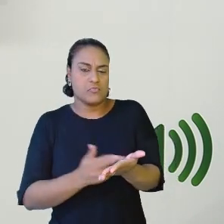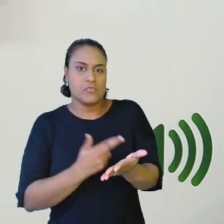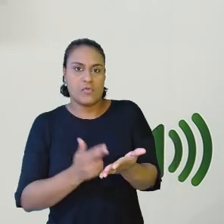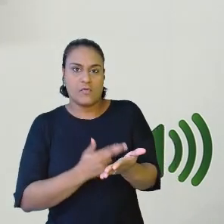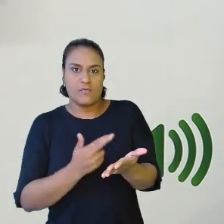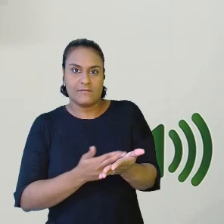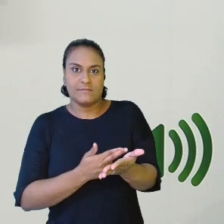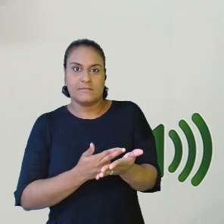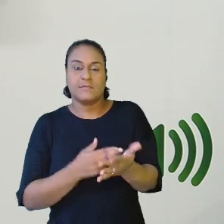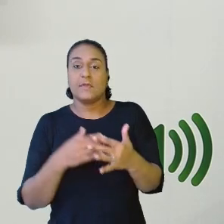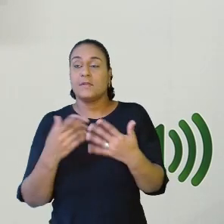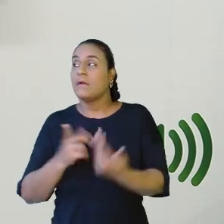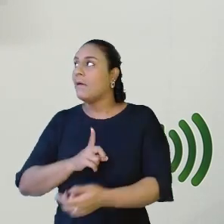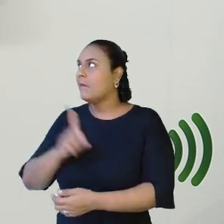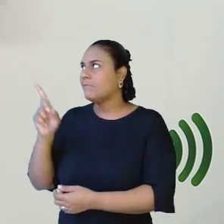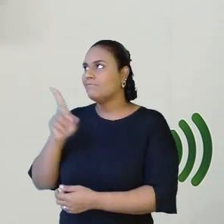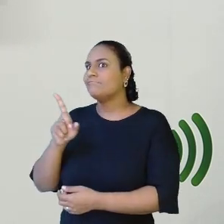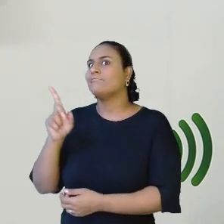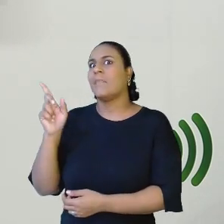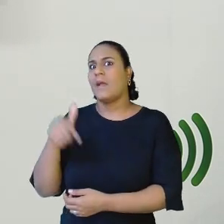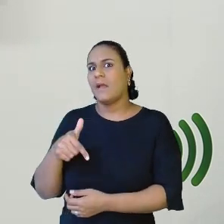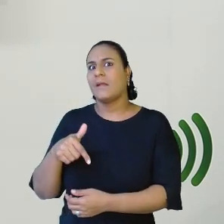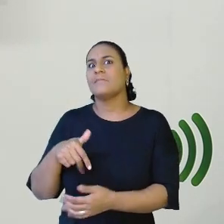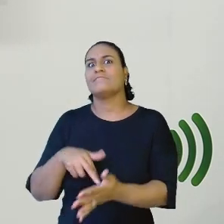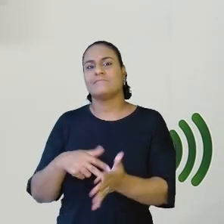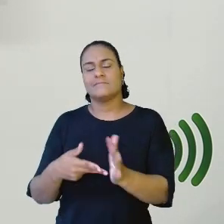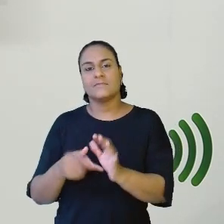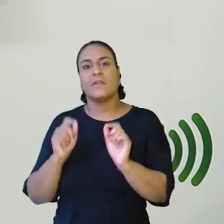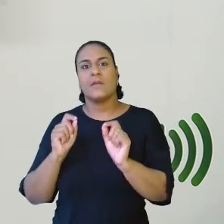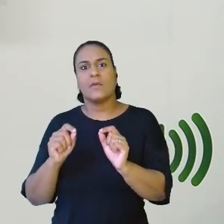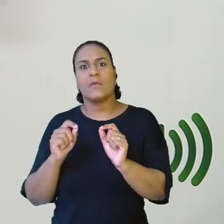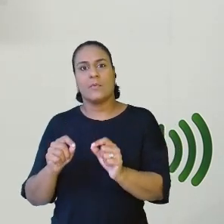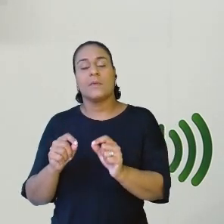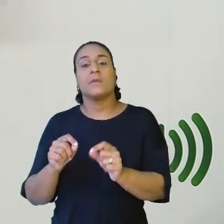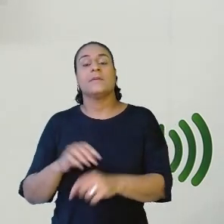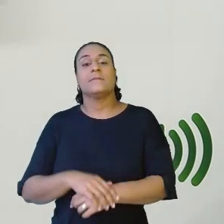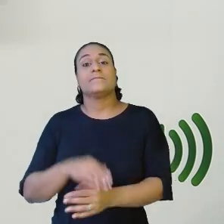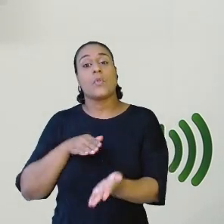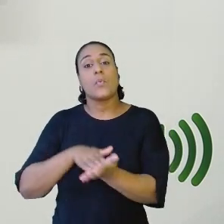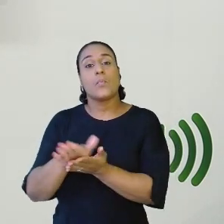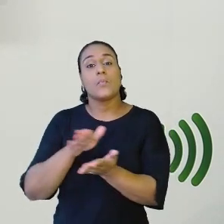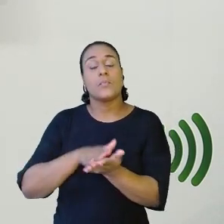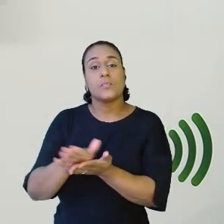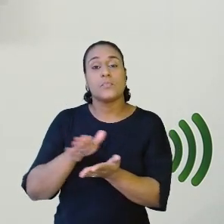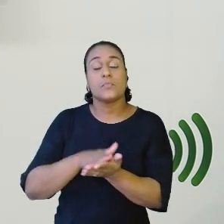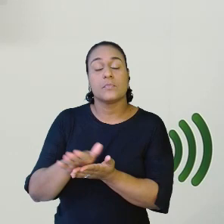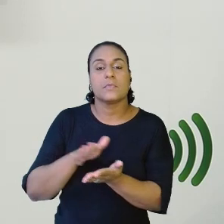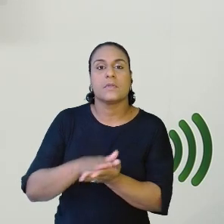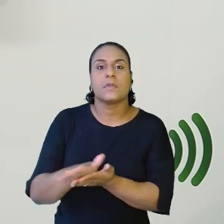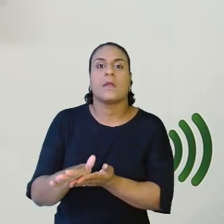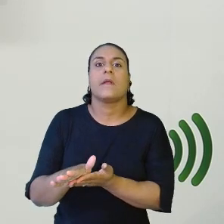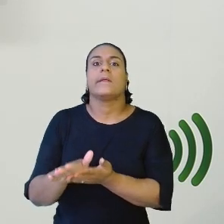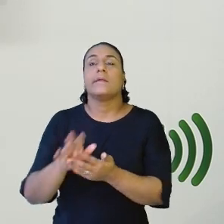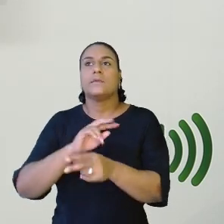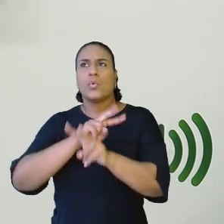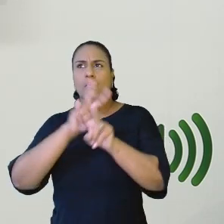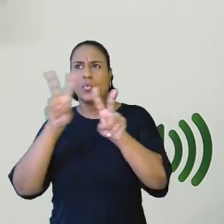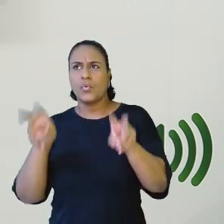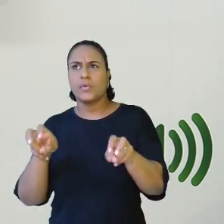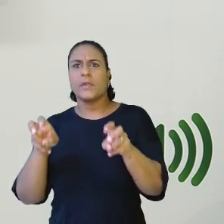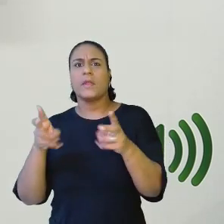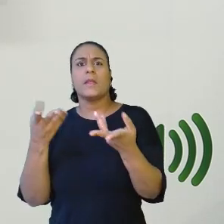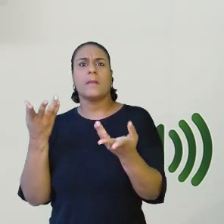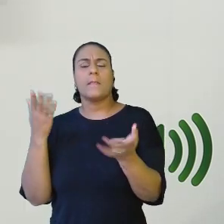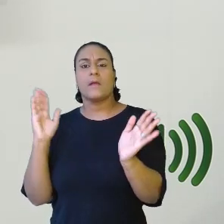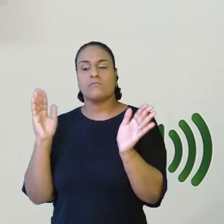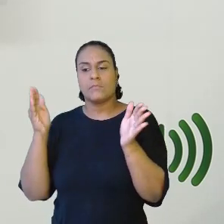E aí a fanzine é justamente isso. Ela é uma publicação que vai falar sobre determinado assunto